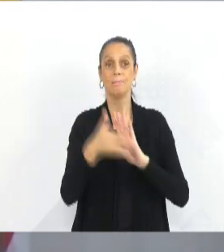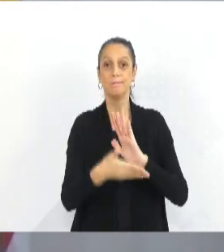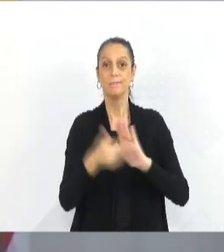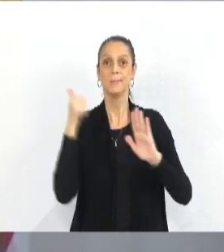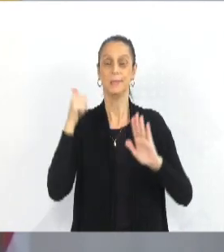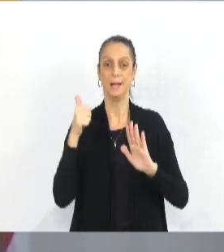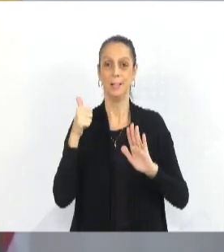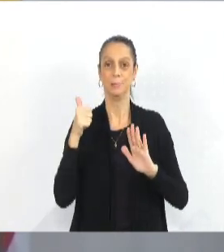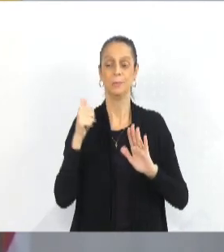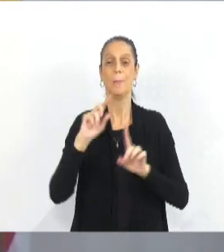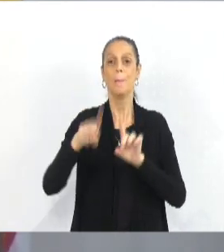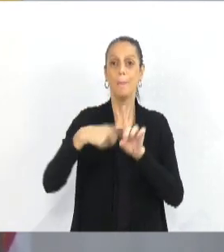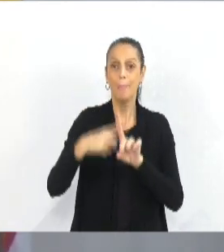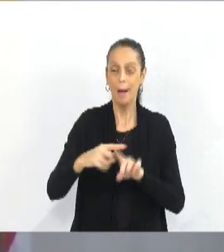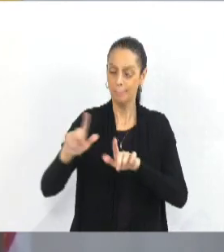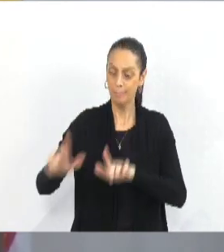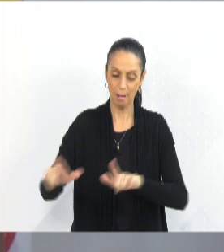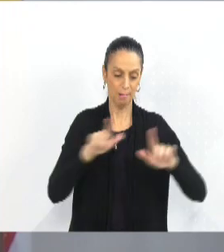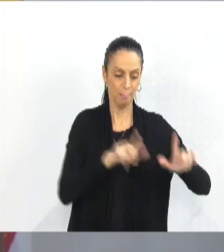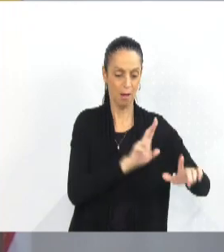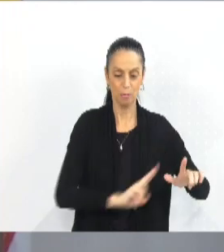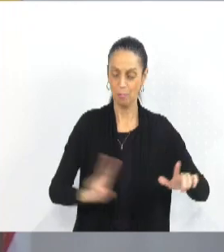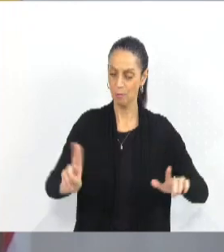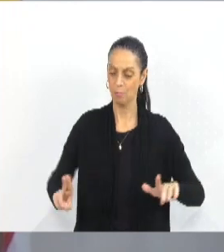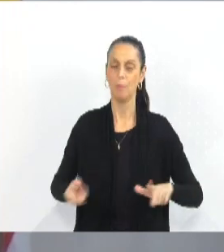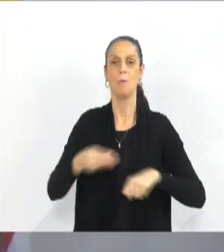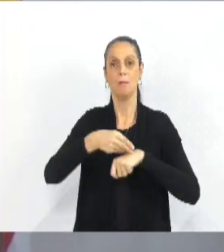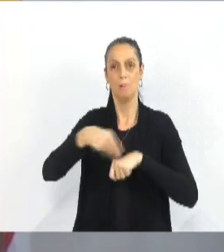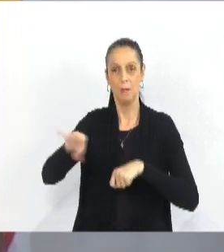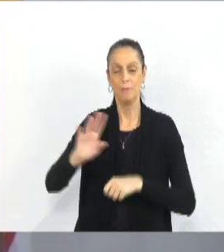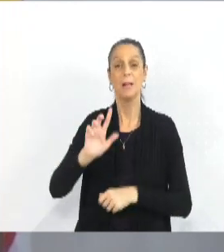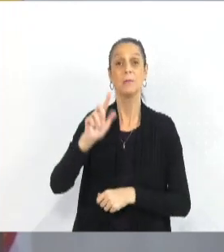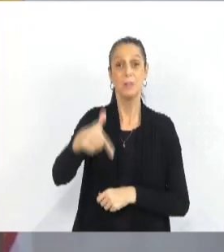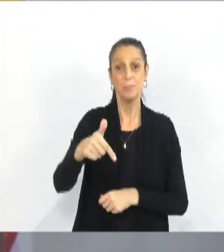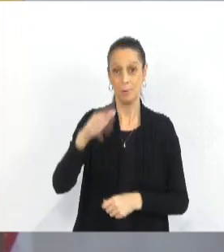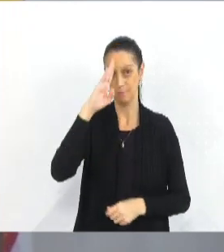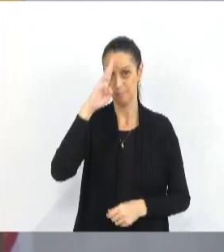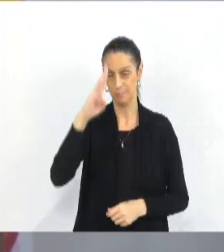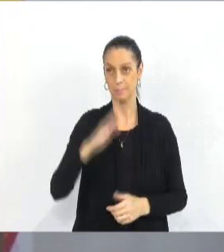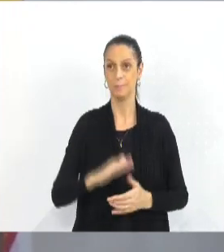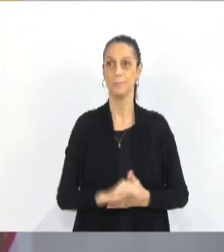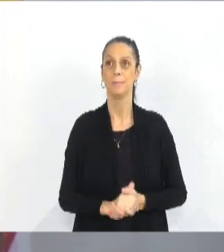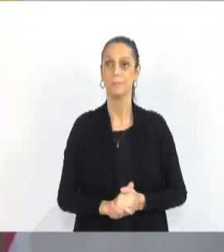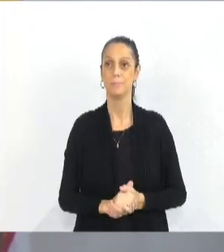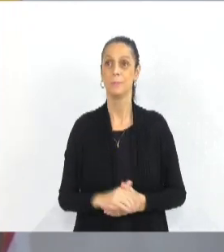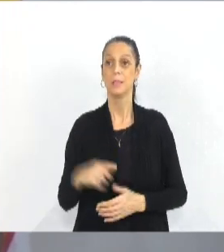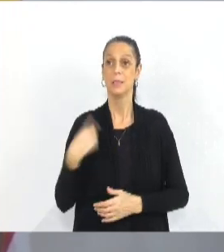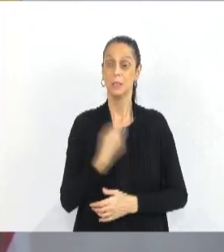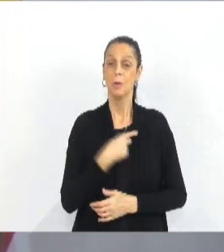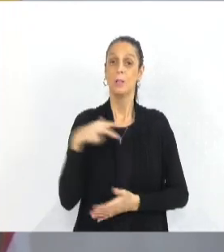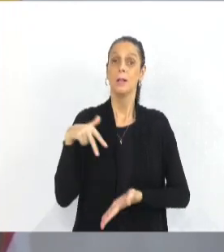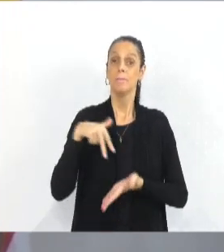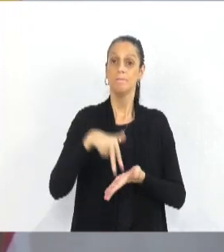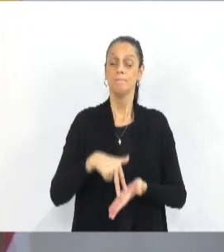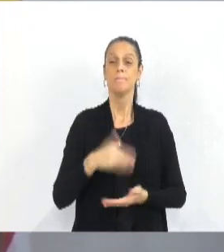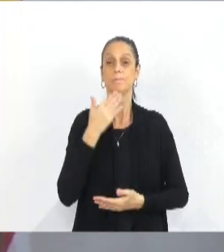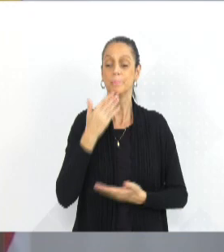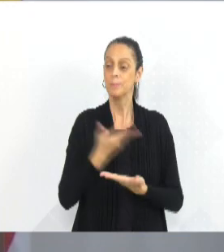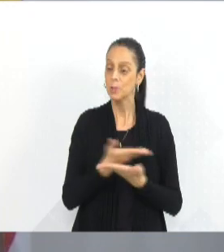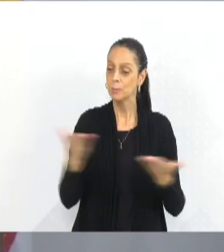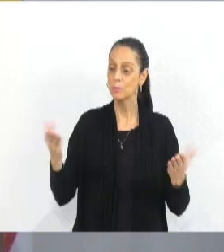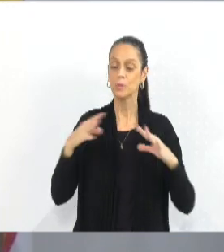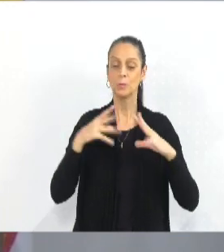junto com a placa vandalizada e levado ao 23BI. Estamos aqui hoje para solicitar o empenho de todos